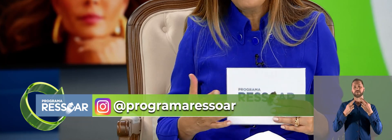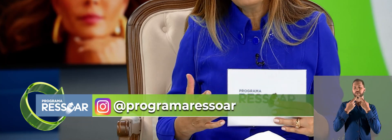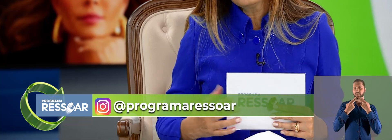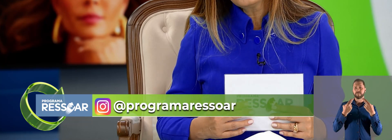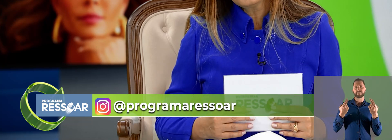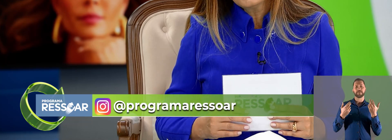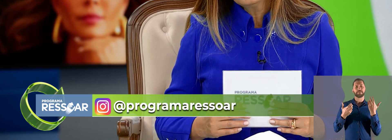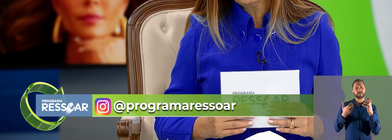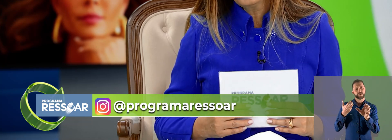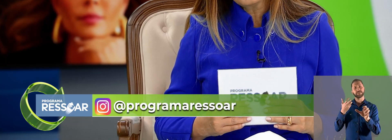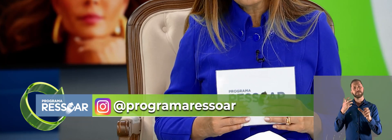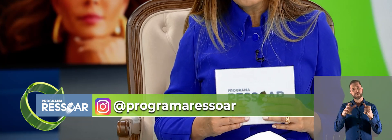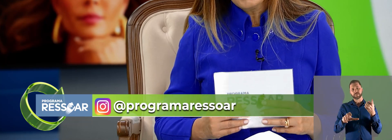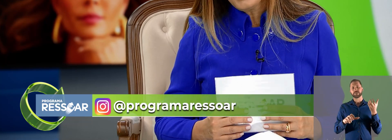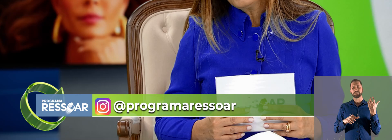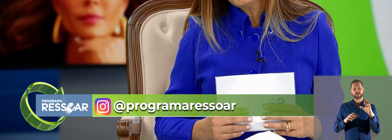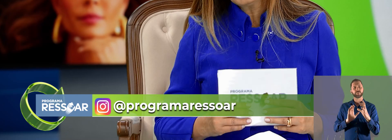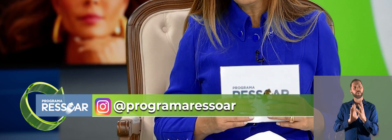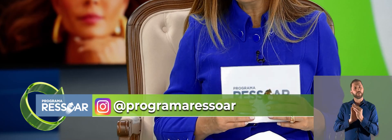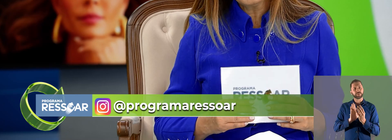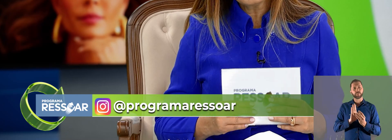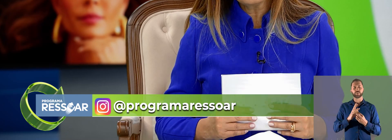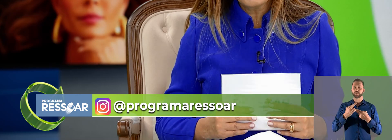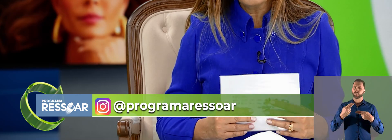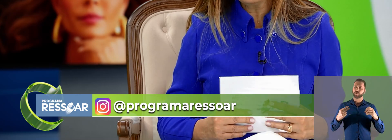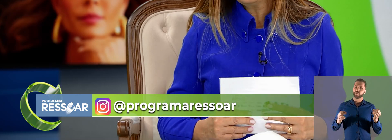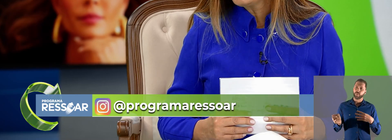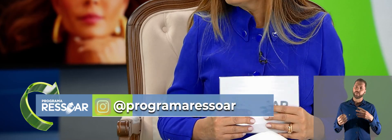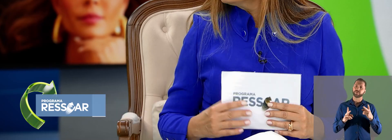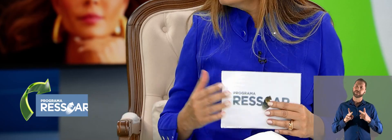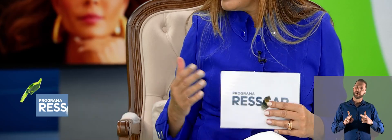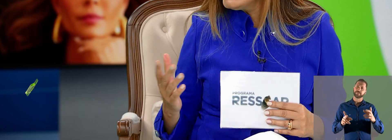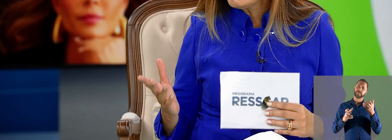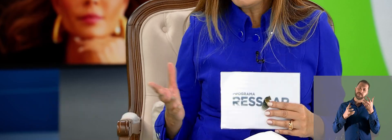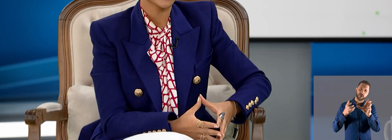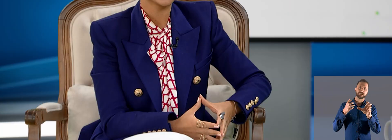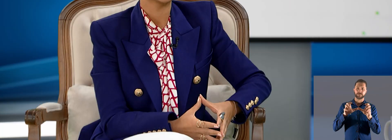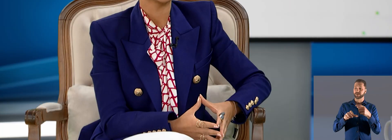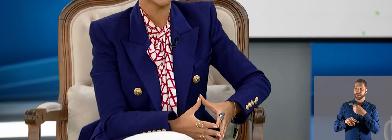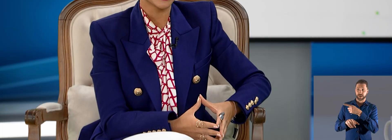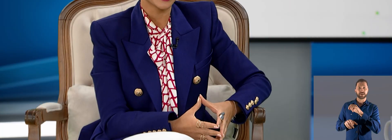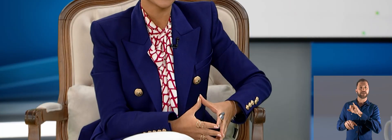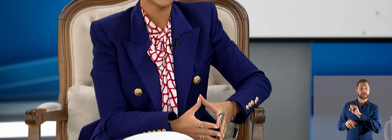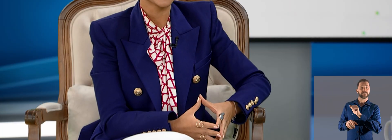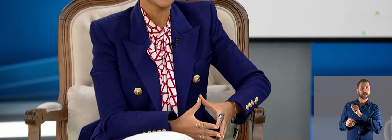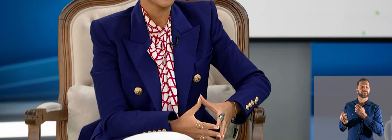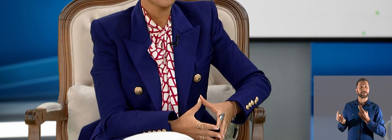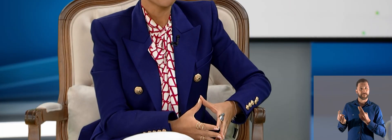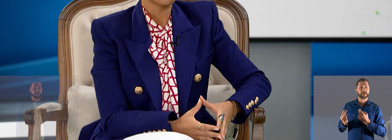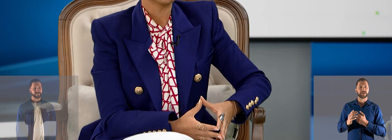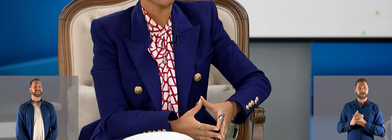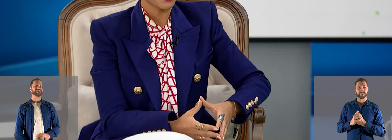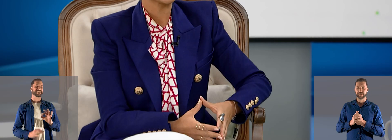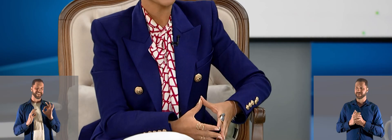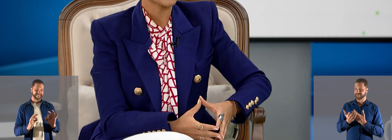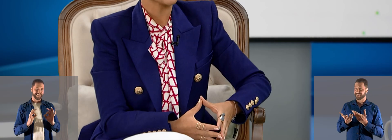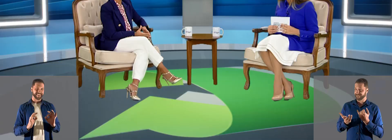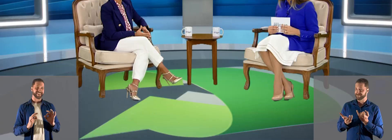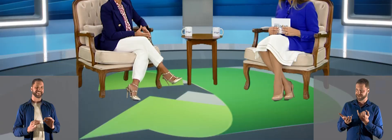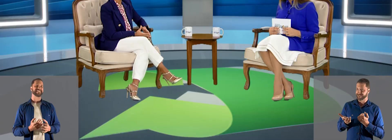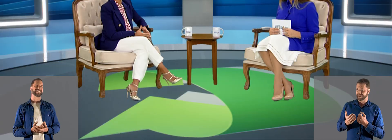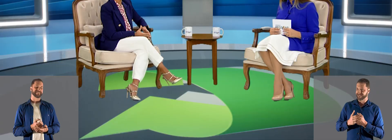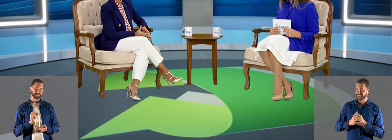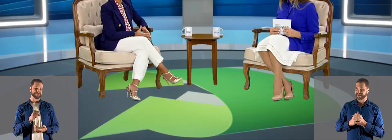novos no nosso canal no canal do da Isa também para a gente está sempre perto né